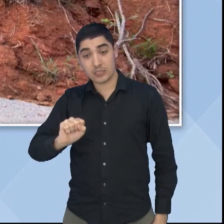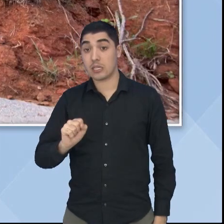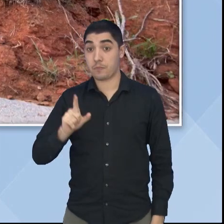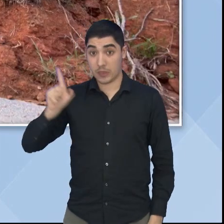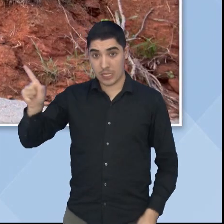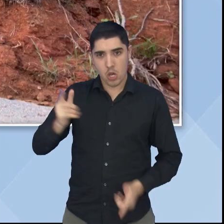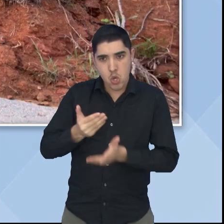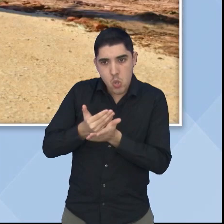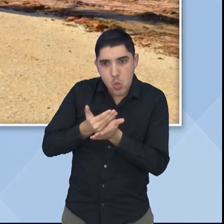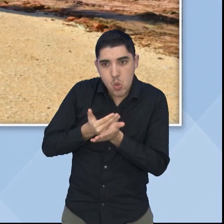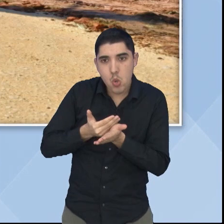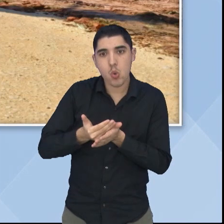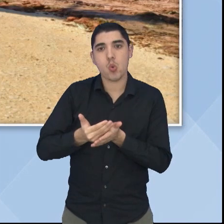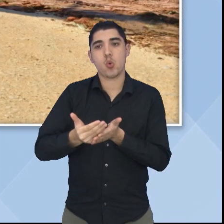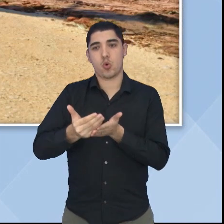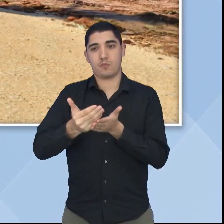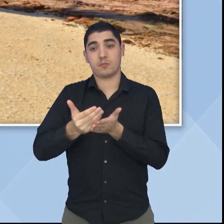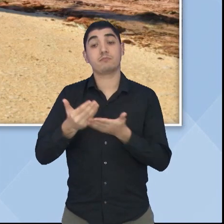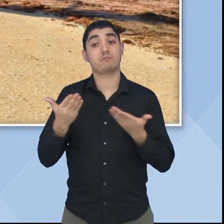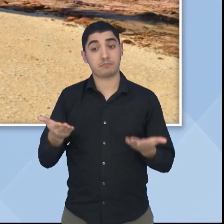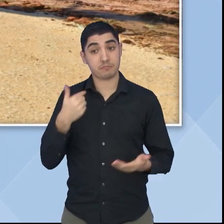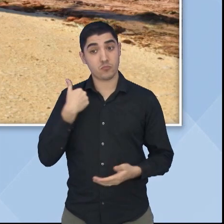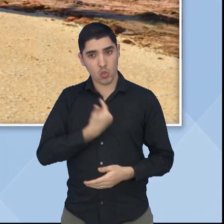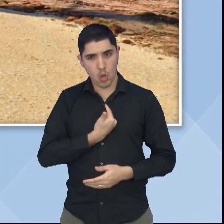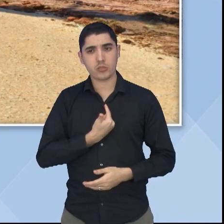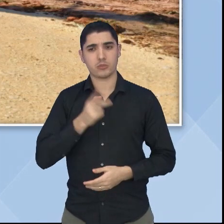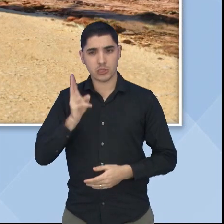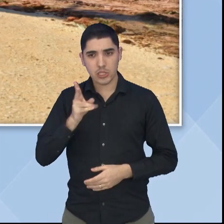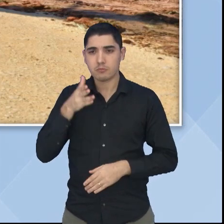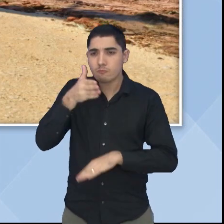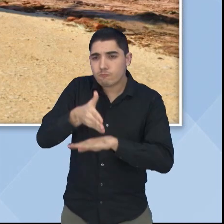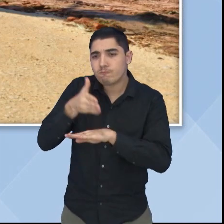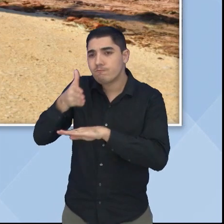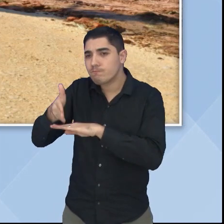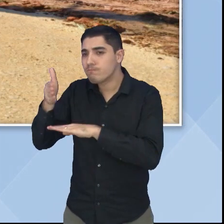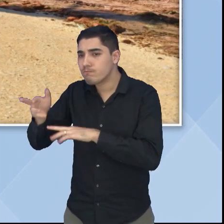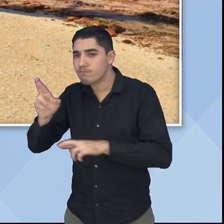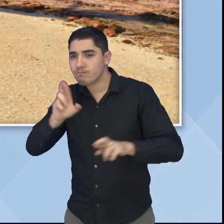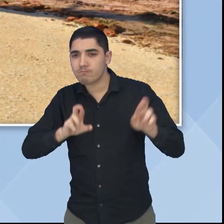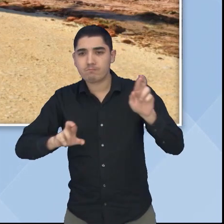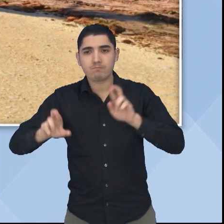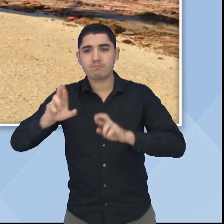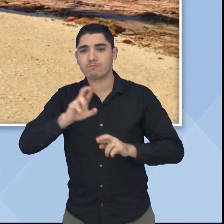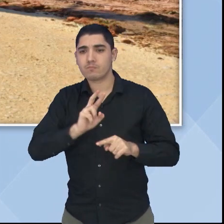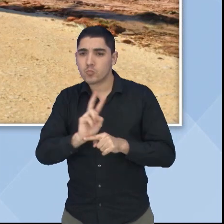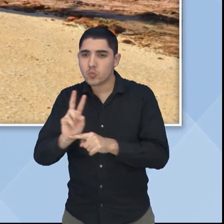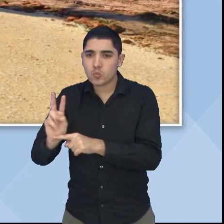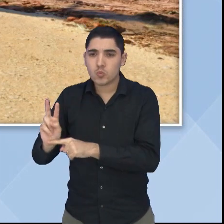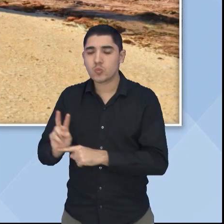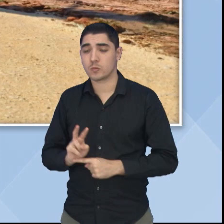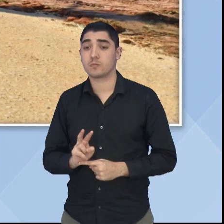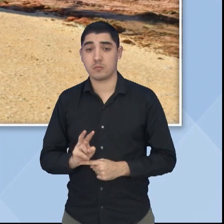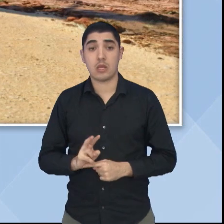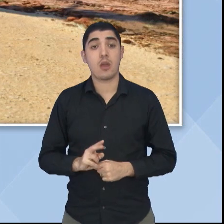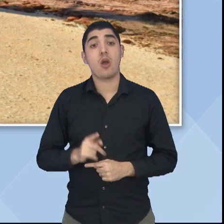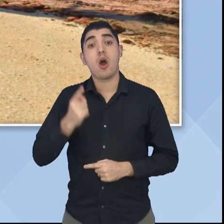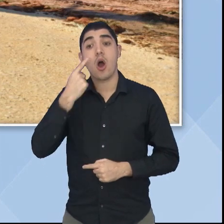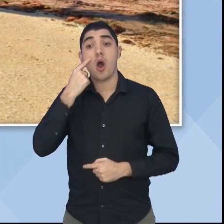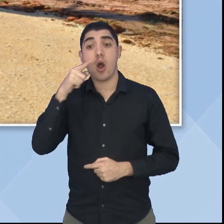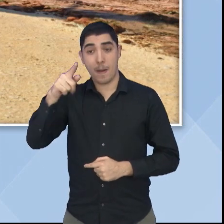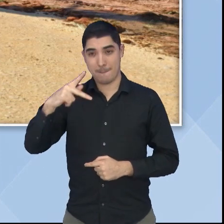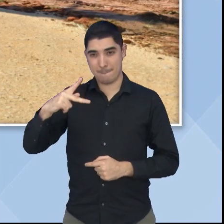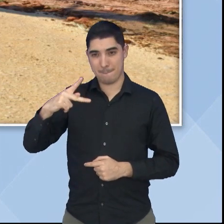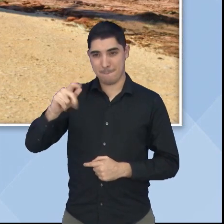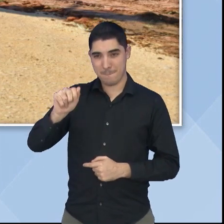iniciou, nós estamos acompanhando de perto. Então, Paula, não chegou ainda na sua rua,